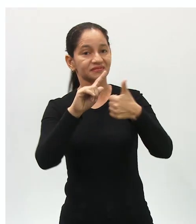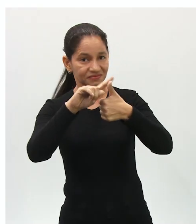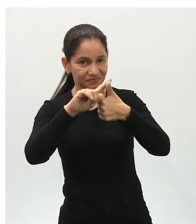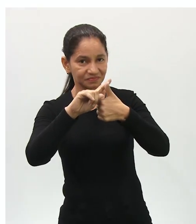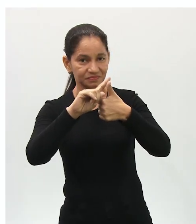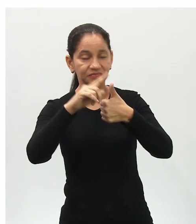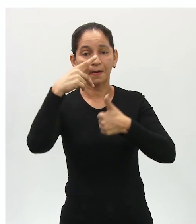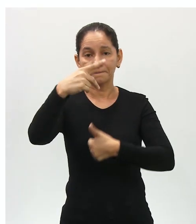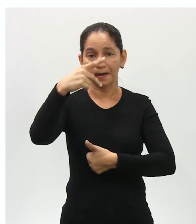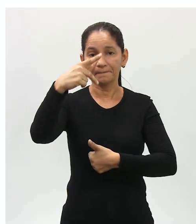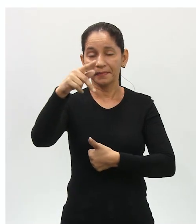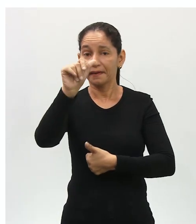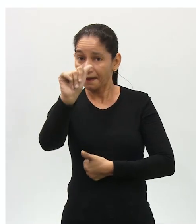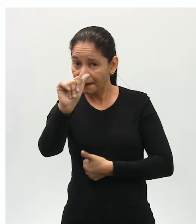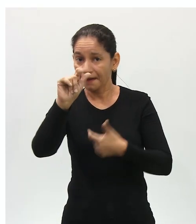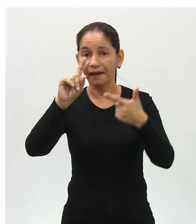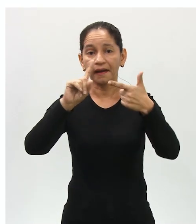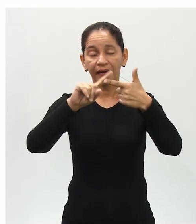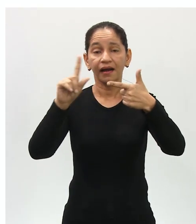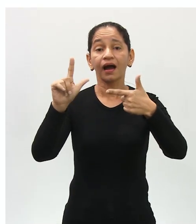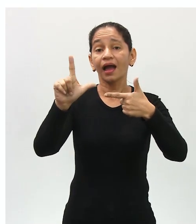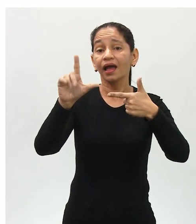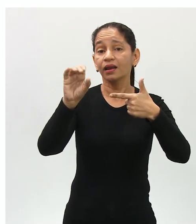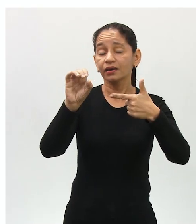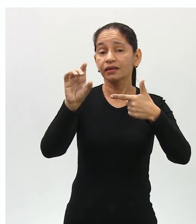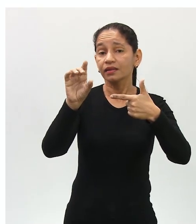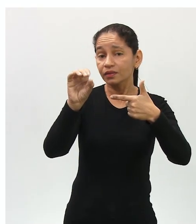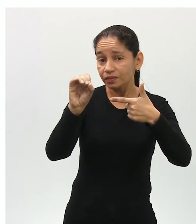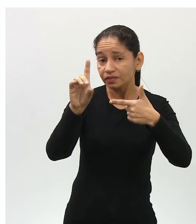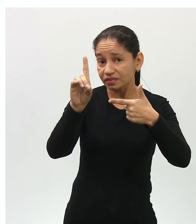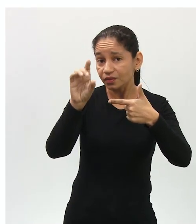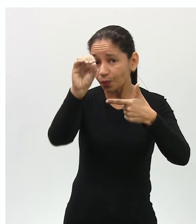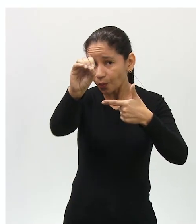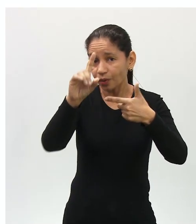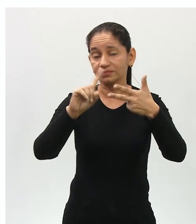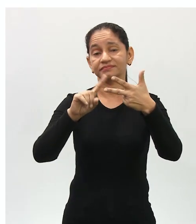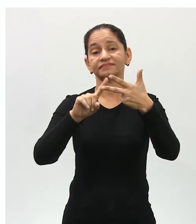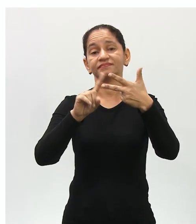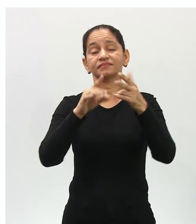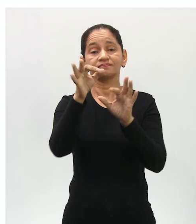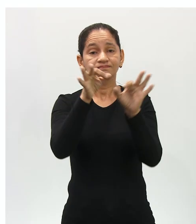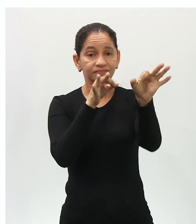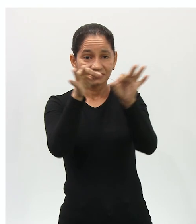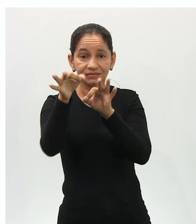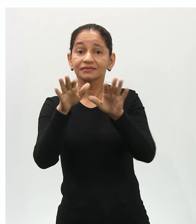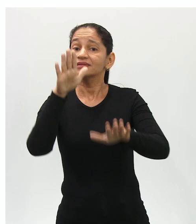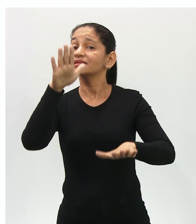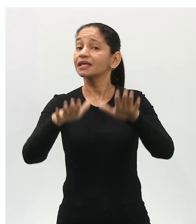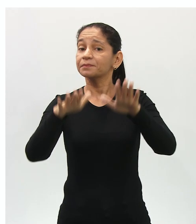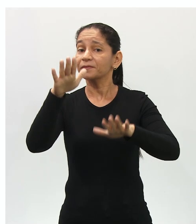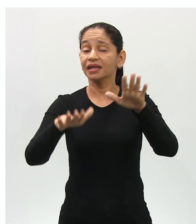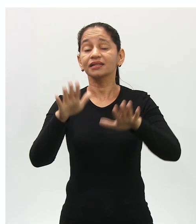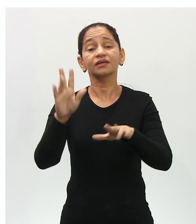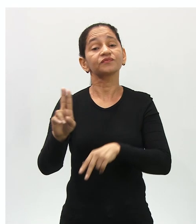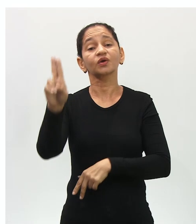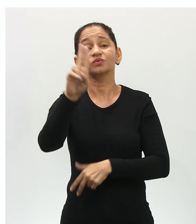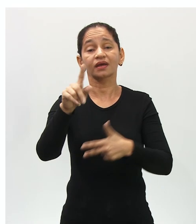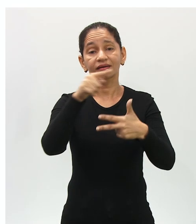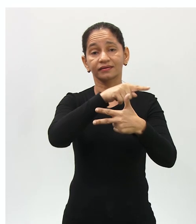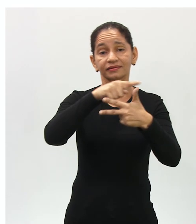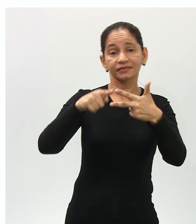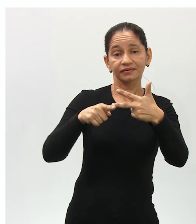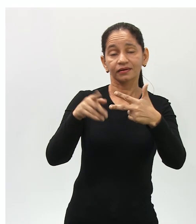Lei Orçamentária Anual e o recheio é a LDO, tá? Ela representa um elo entre o planejamento de médio prazo, tá? E